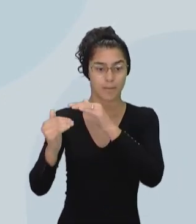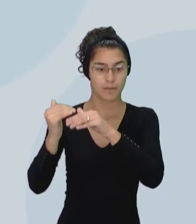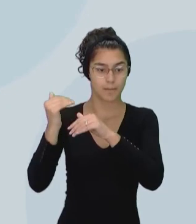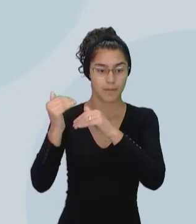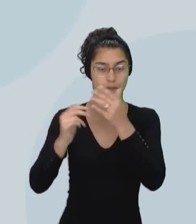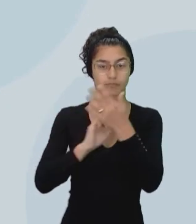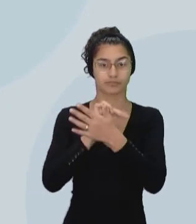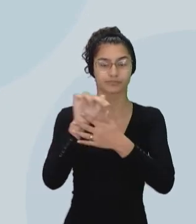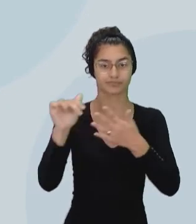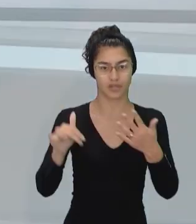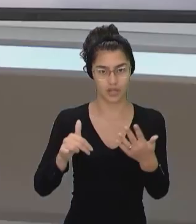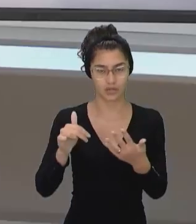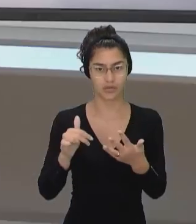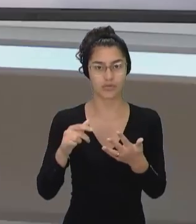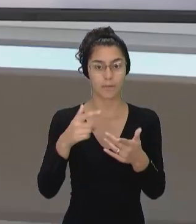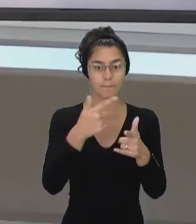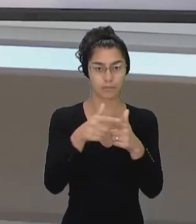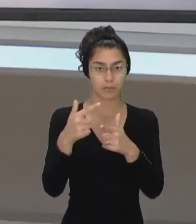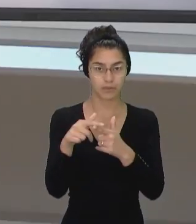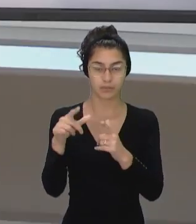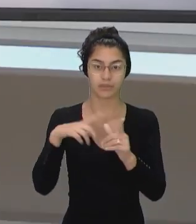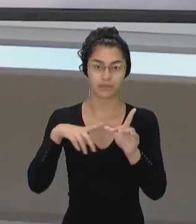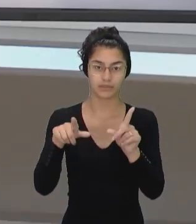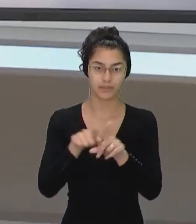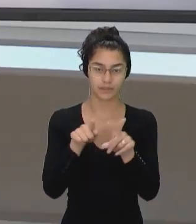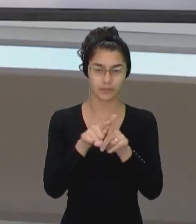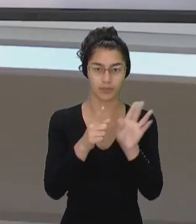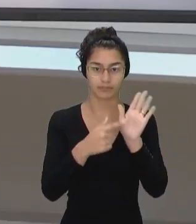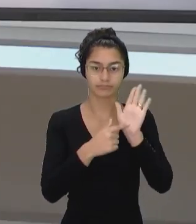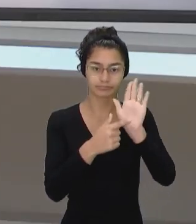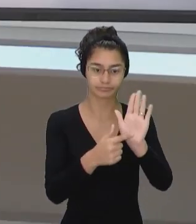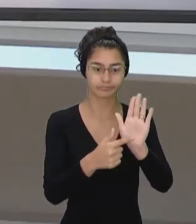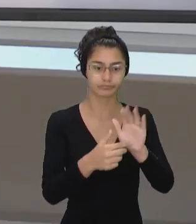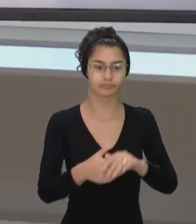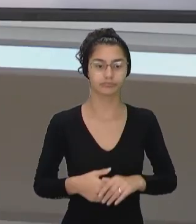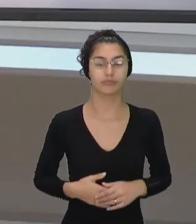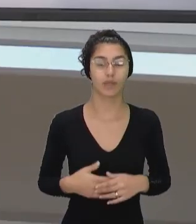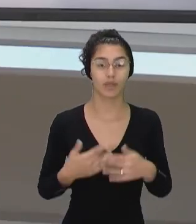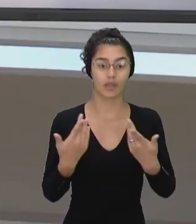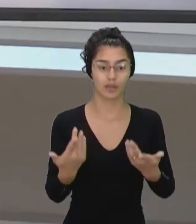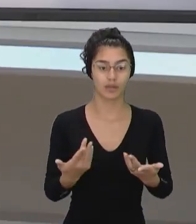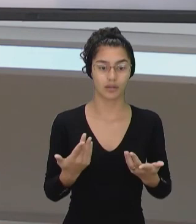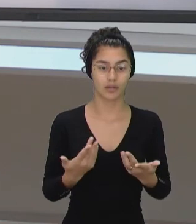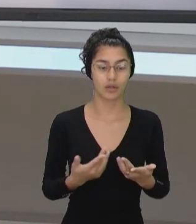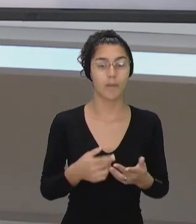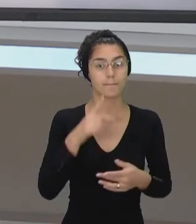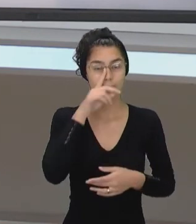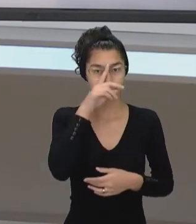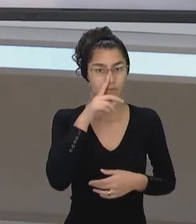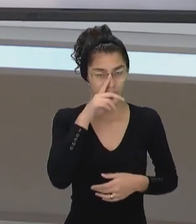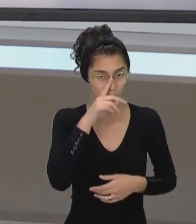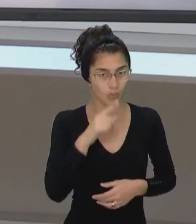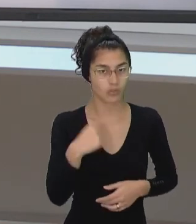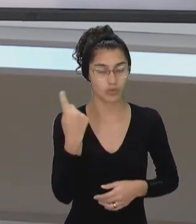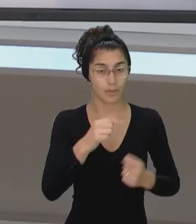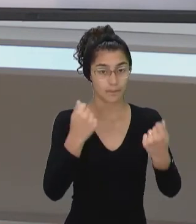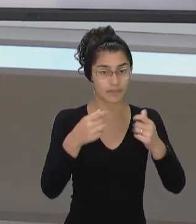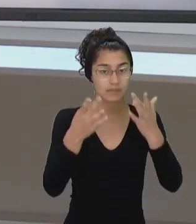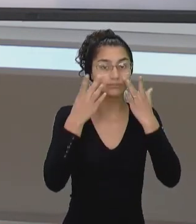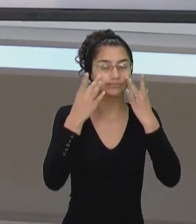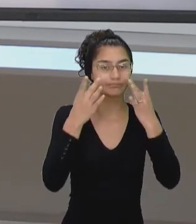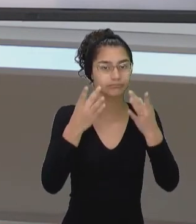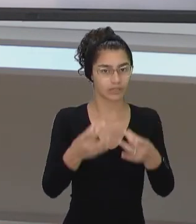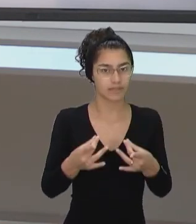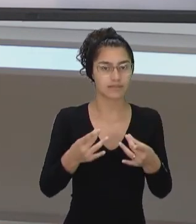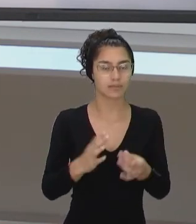a diversos outros problemas fisiológicos, né? Então, muito grave esse quadro, a gente precisa